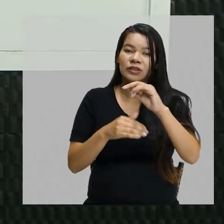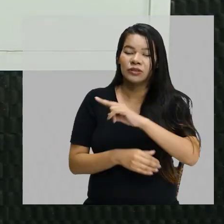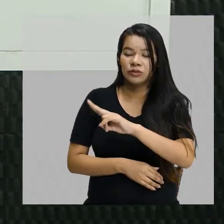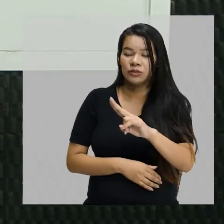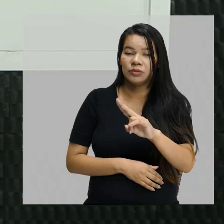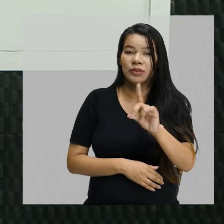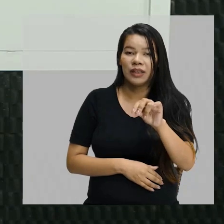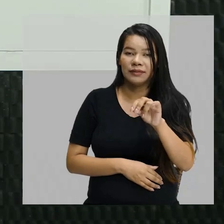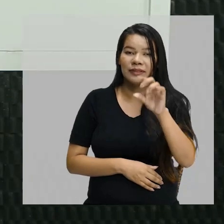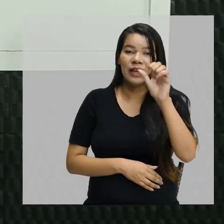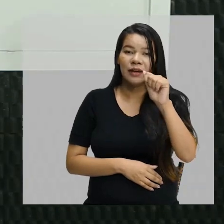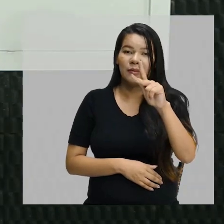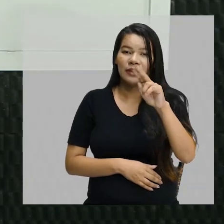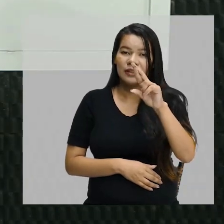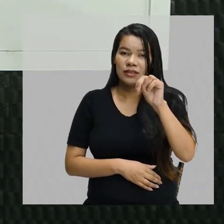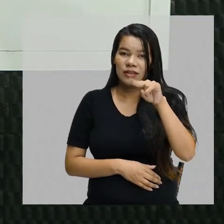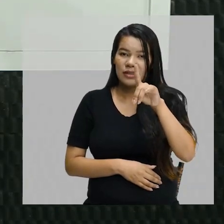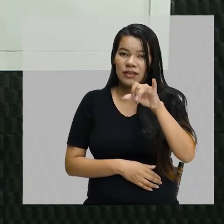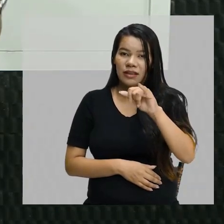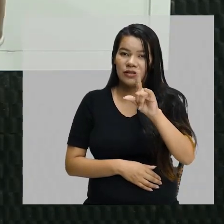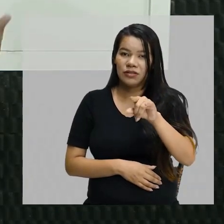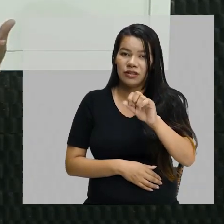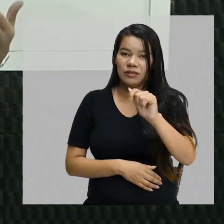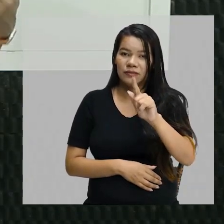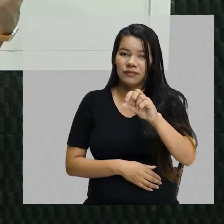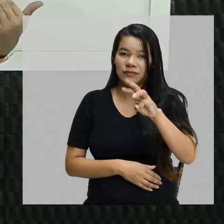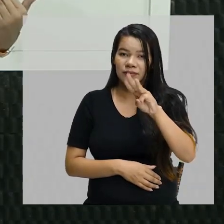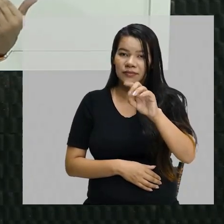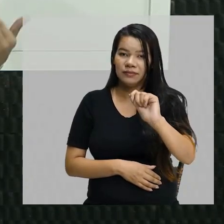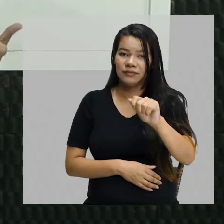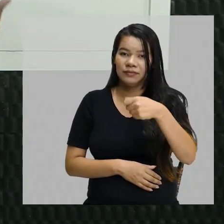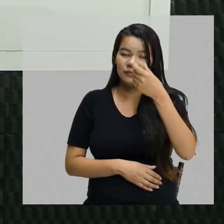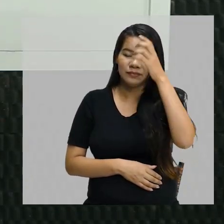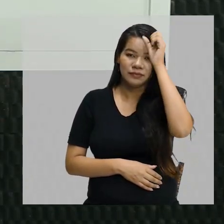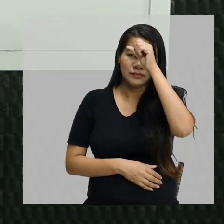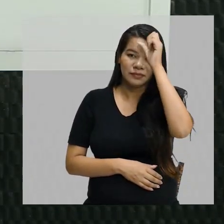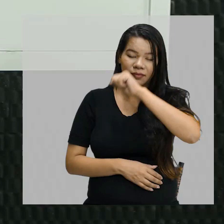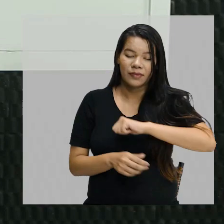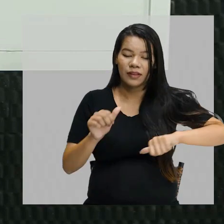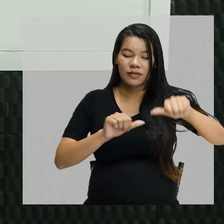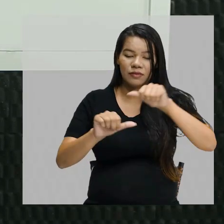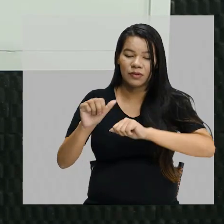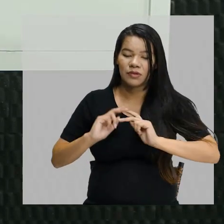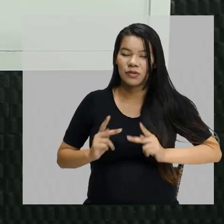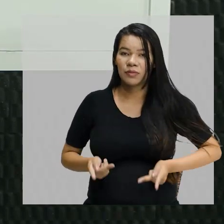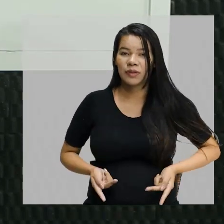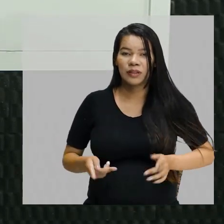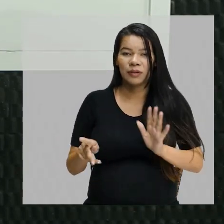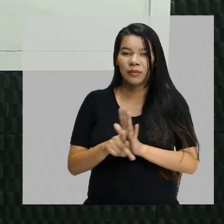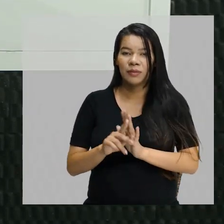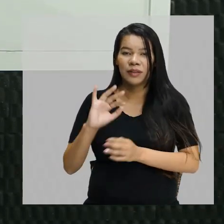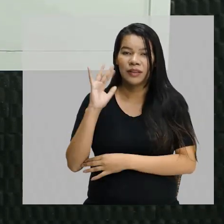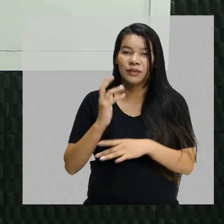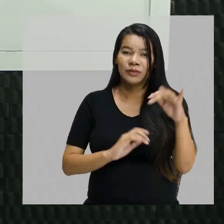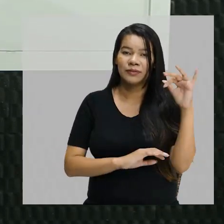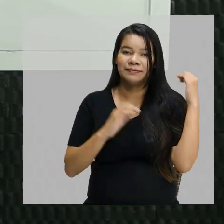aprendizagem para aquele processo que nós chamamos de transformação do ser humano e da própria natureza então se você pegar toda